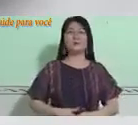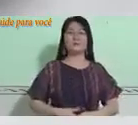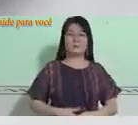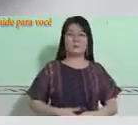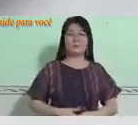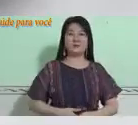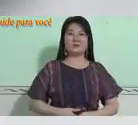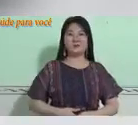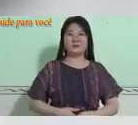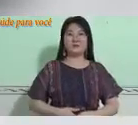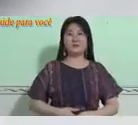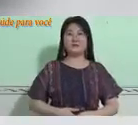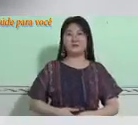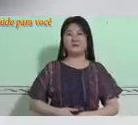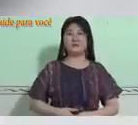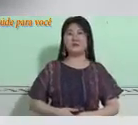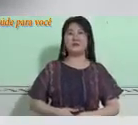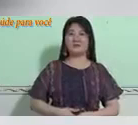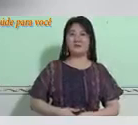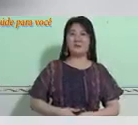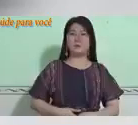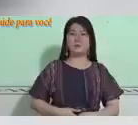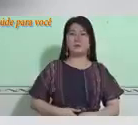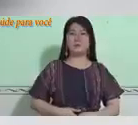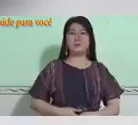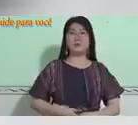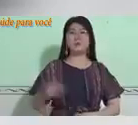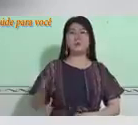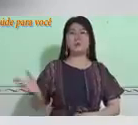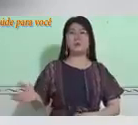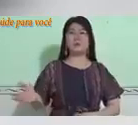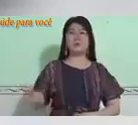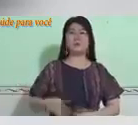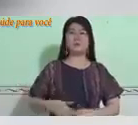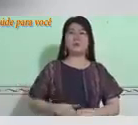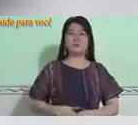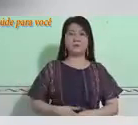Na maior parte das vezes, vírgula, o INCHAC, cedilha, o e acento agudo,